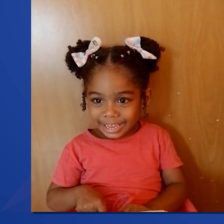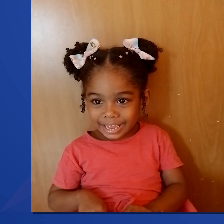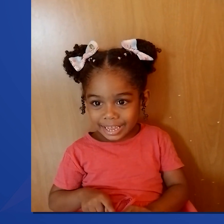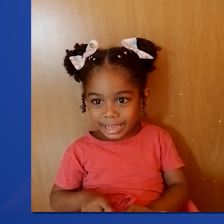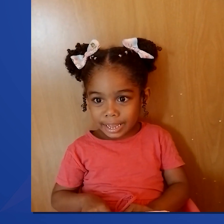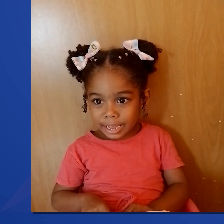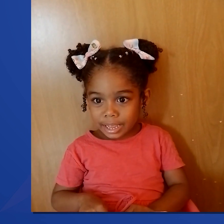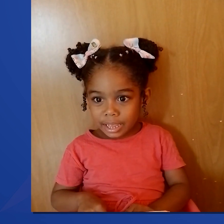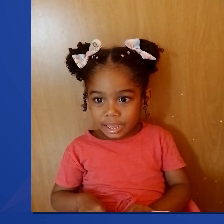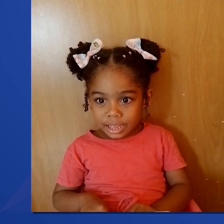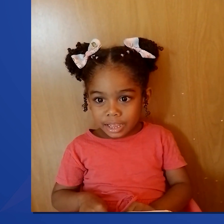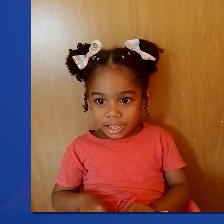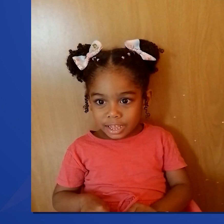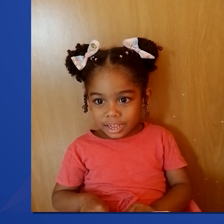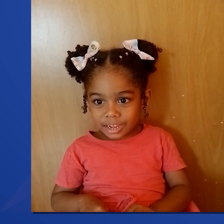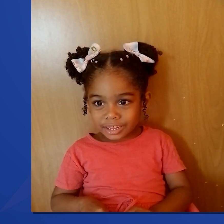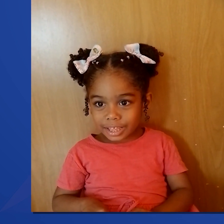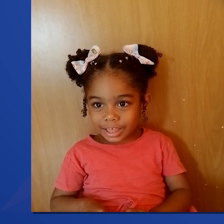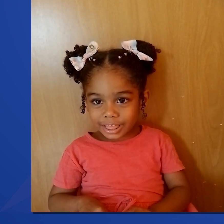devem acontecer.